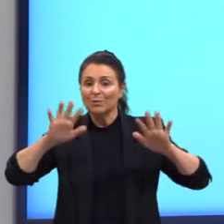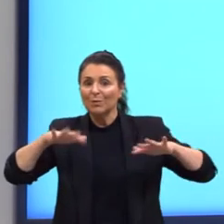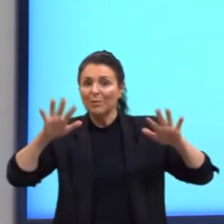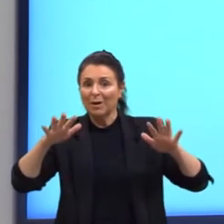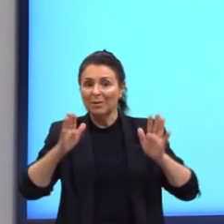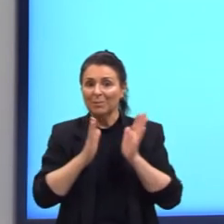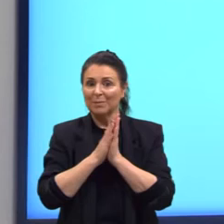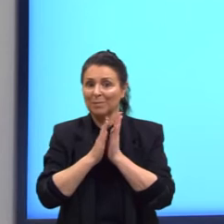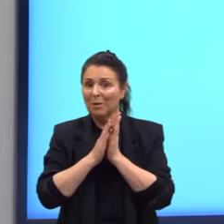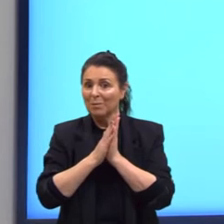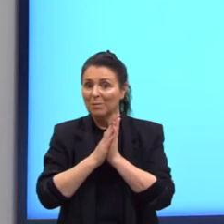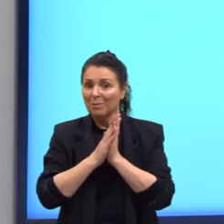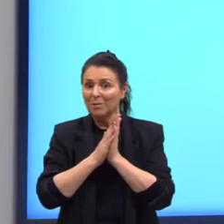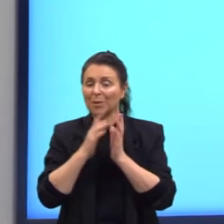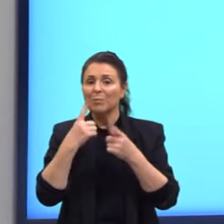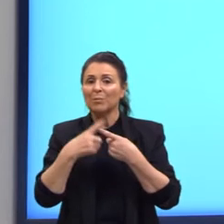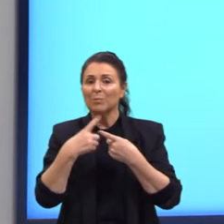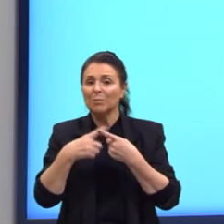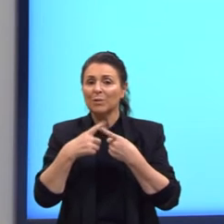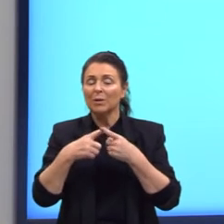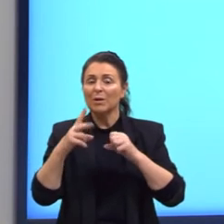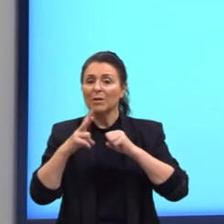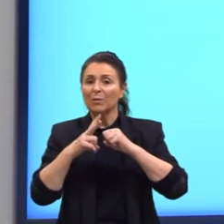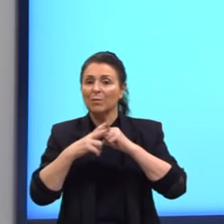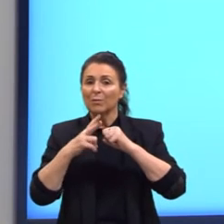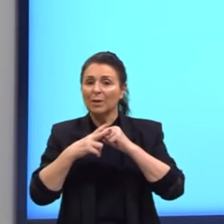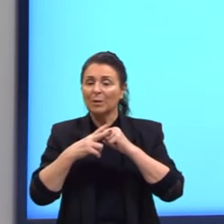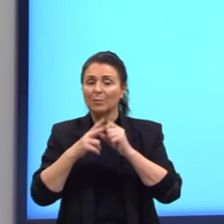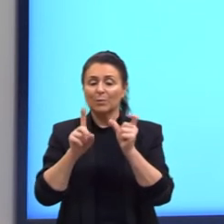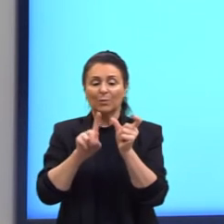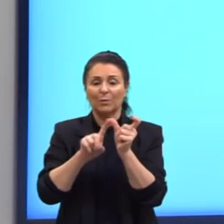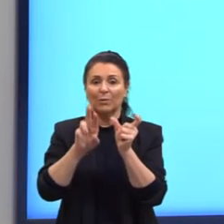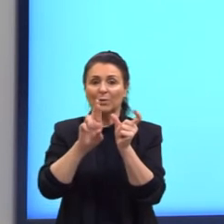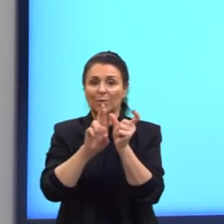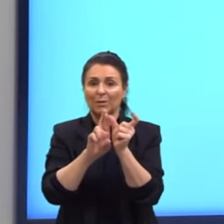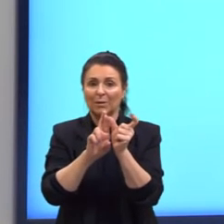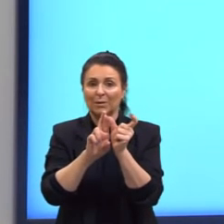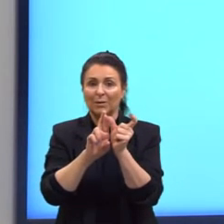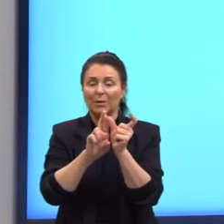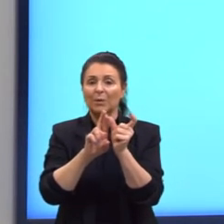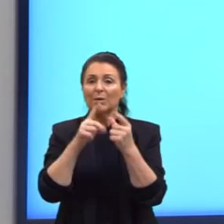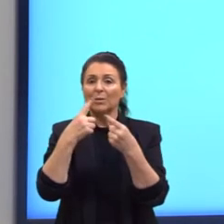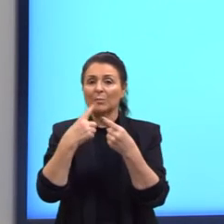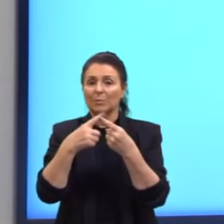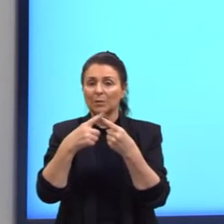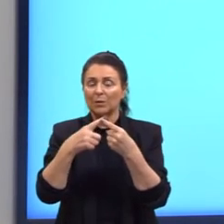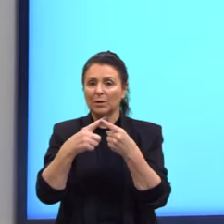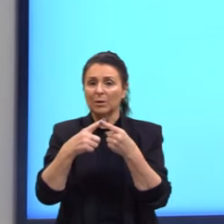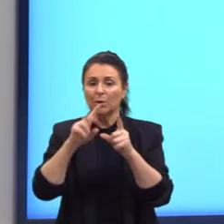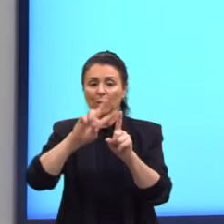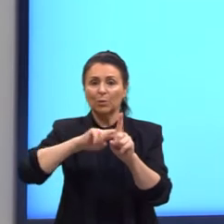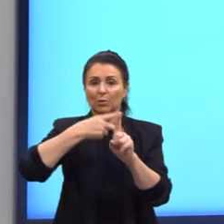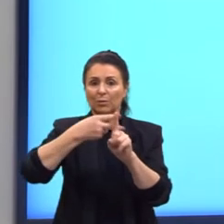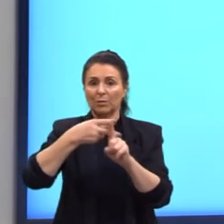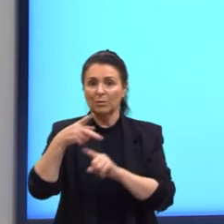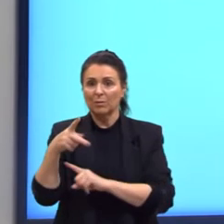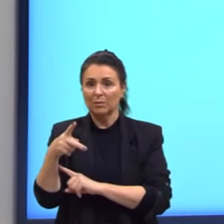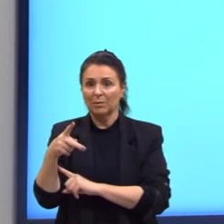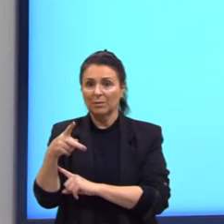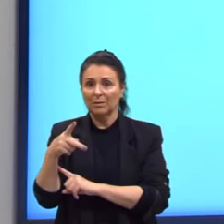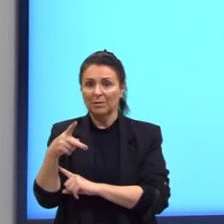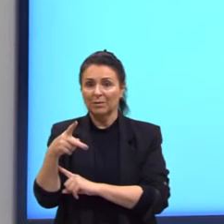Ok por quê que eu sei que é um cabo regular e de vocês viram que duplicou o p porque a palavra é Só